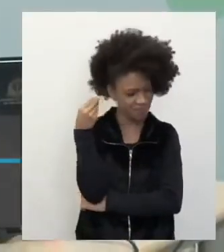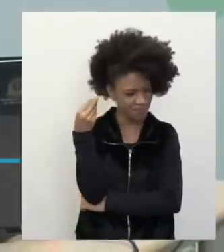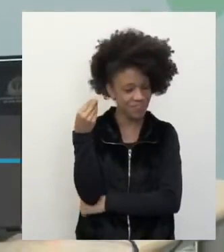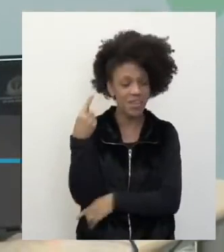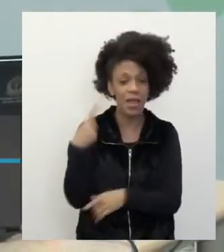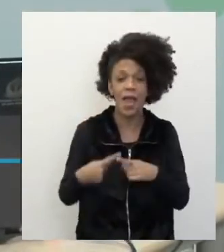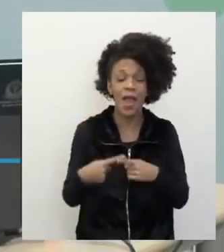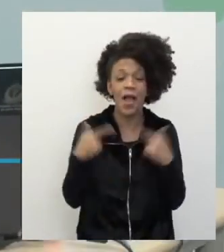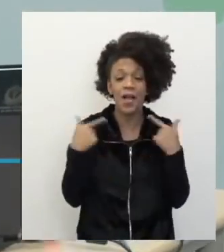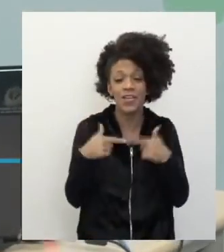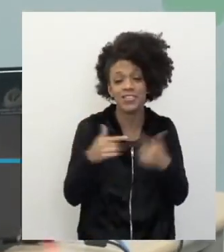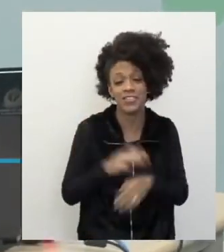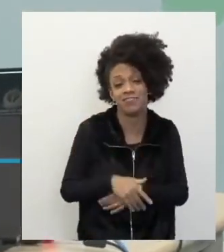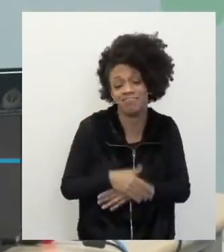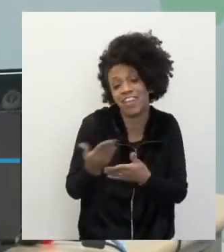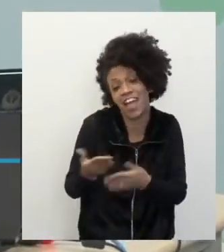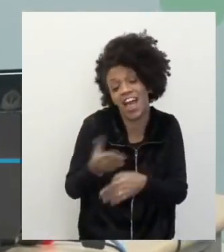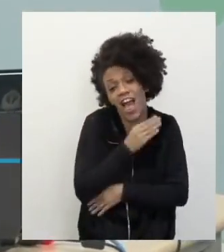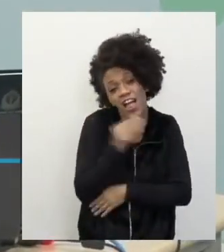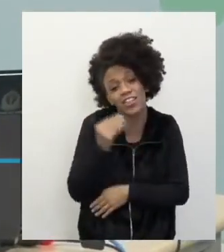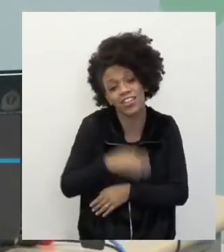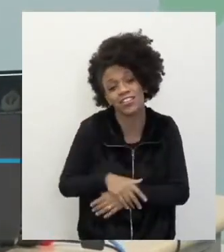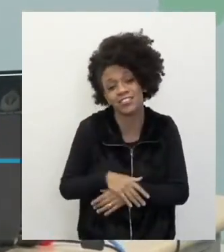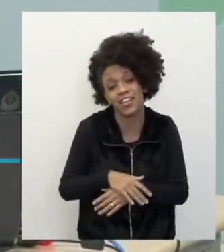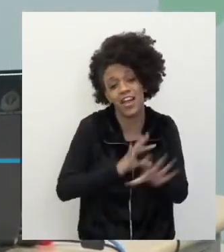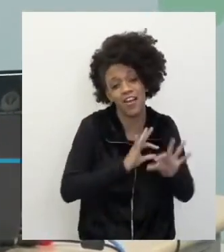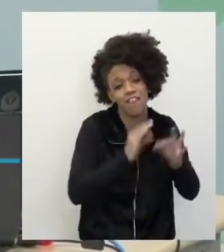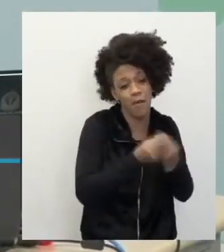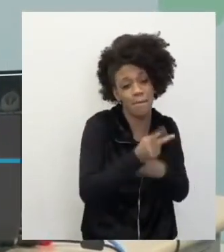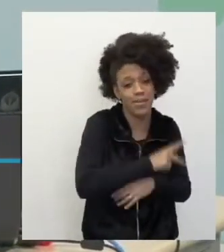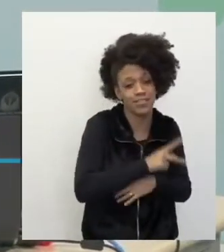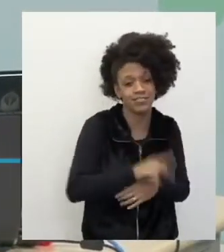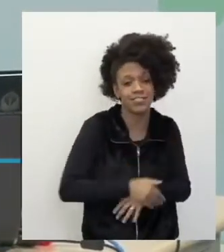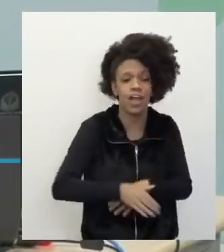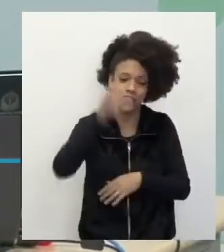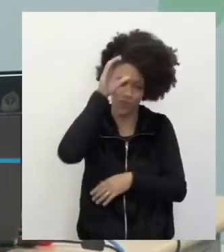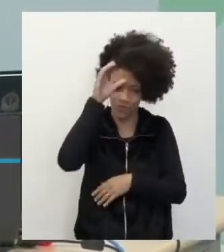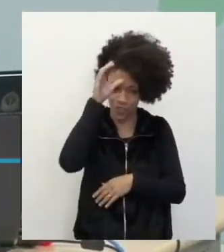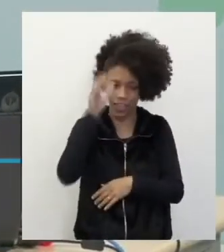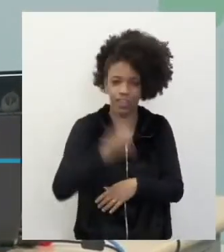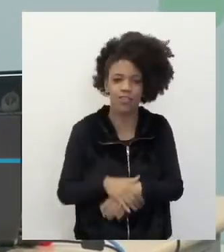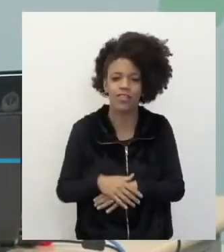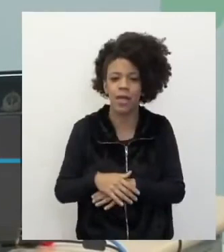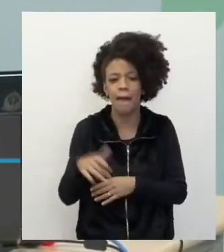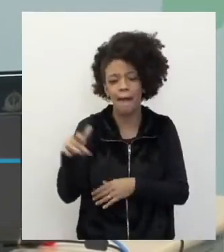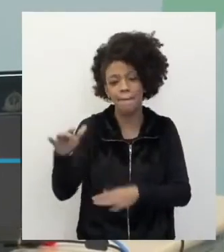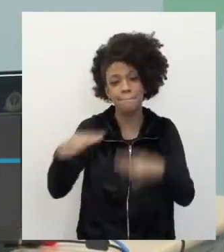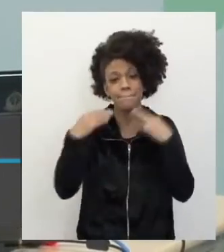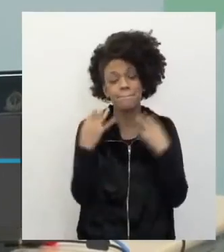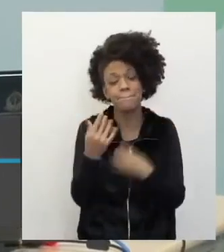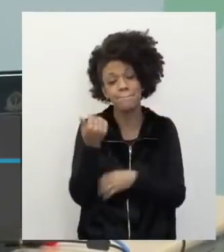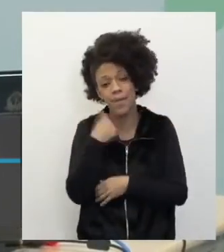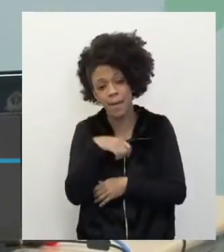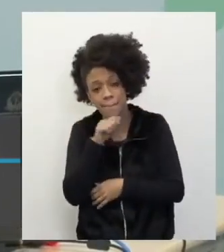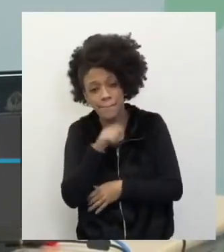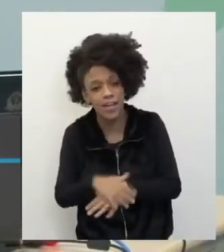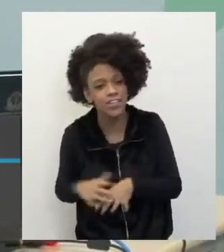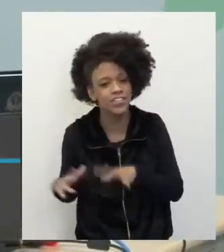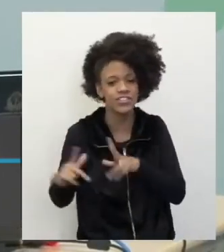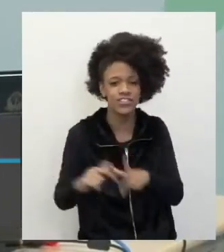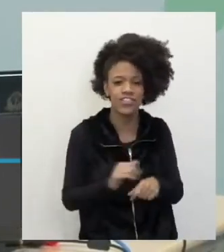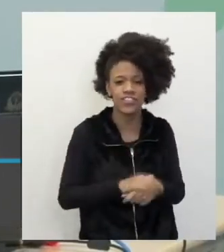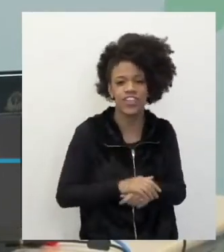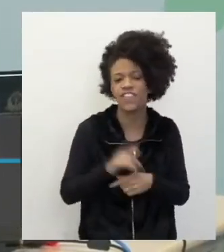eu tô lembrando da minha adolescência. Eu sou de uma família de professores aí, meus tios às vezes me assistem e tal, minha mãe, gente, todo mundo.